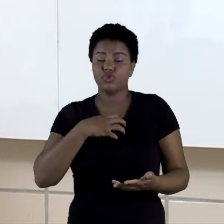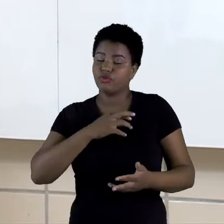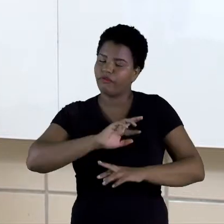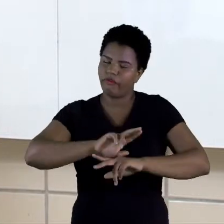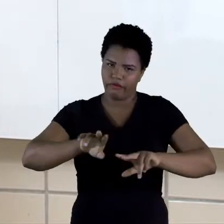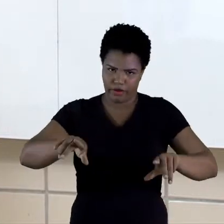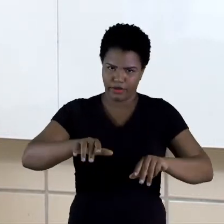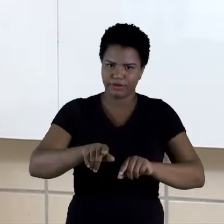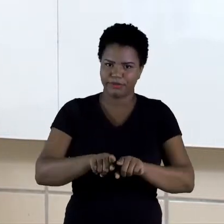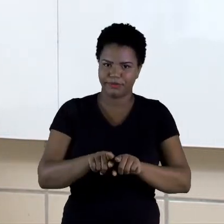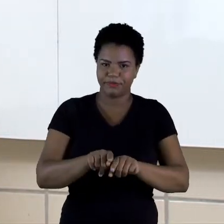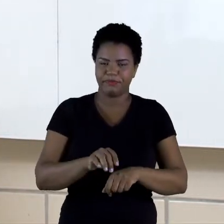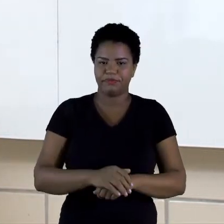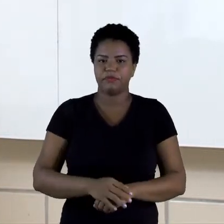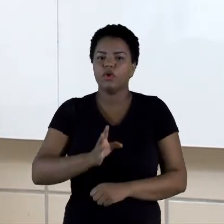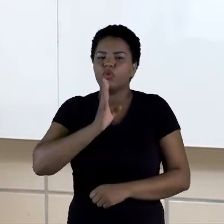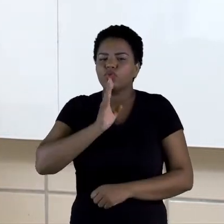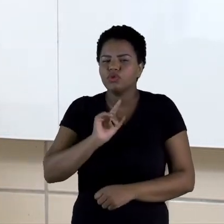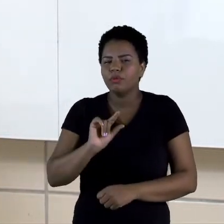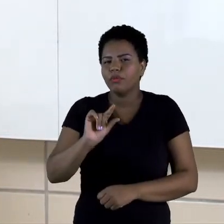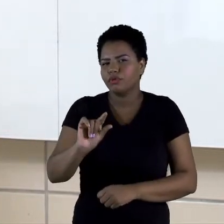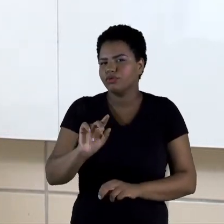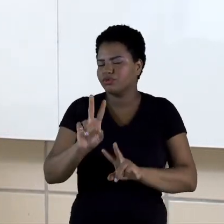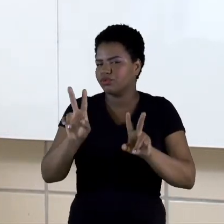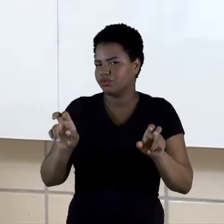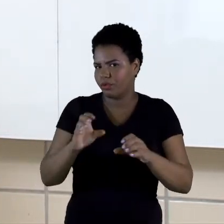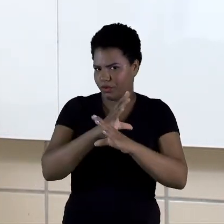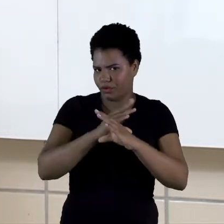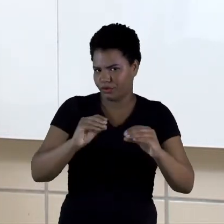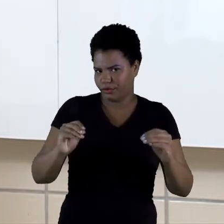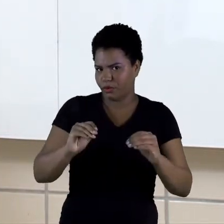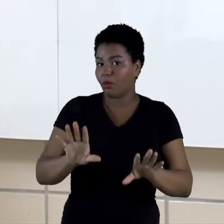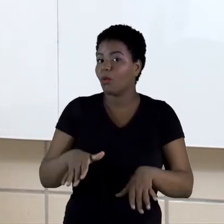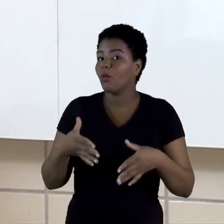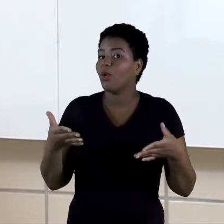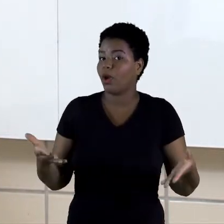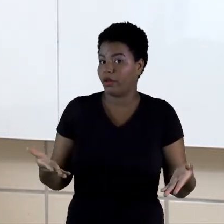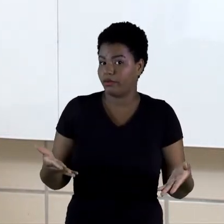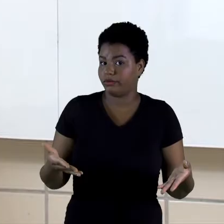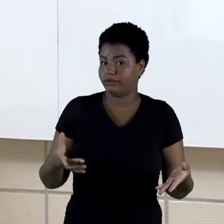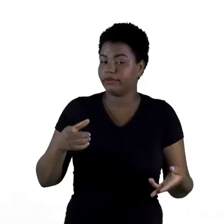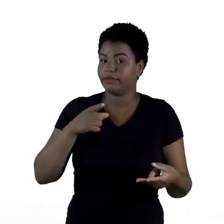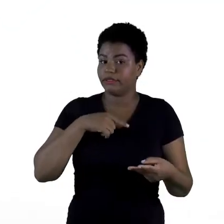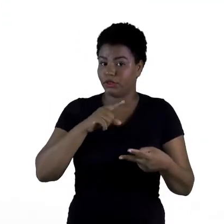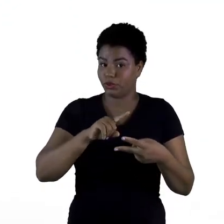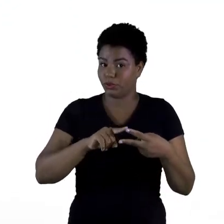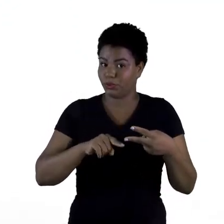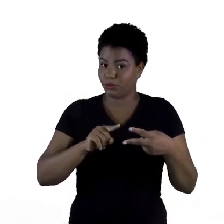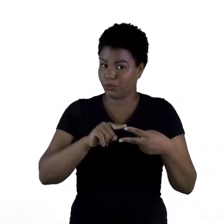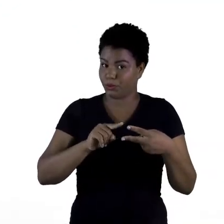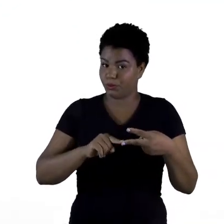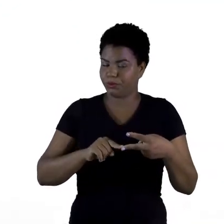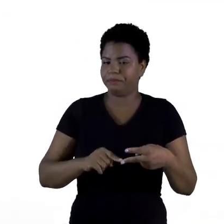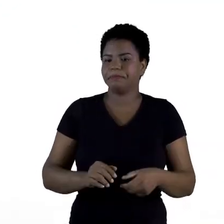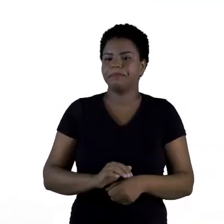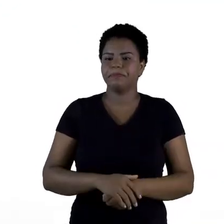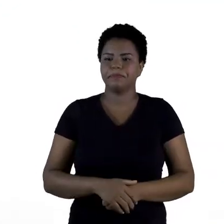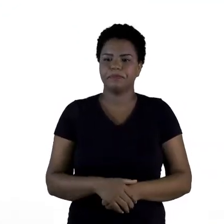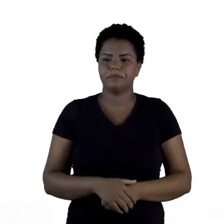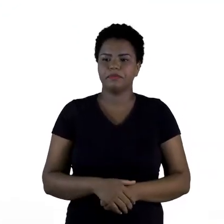Vamos conhecer um pouquinho sobre os tipos de conjunções? Quais são eles? São dois. São